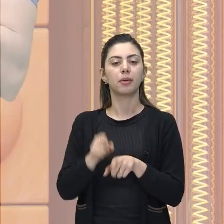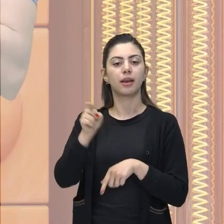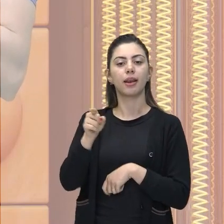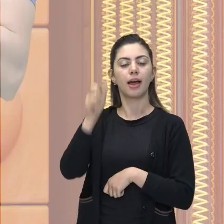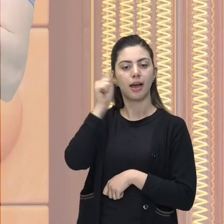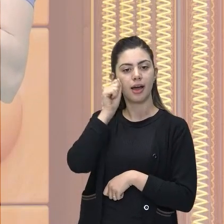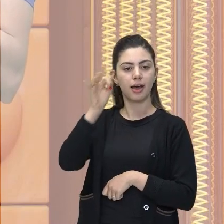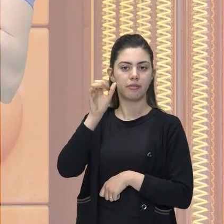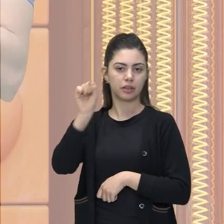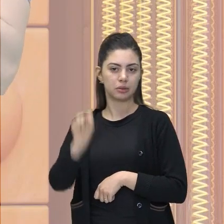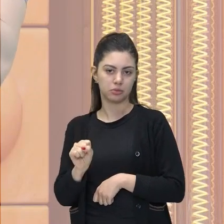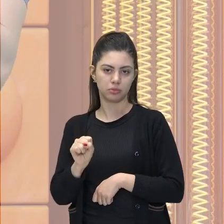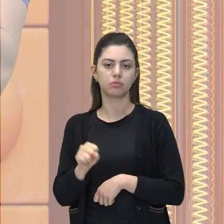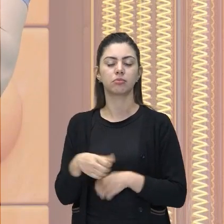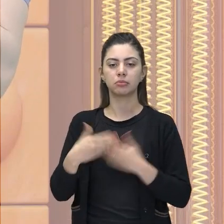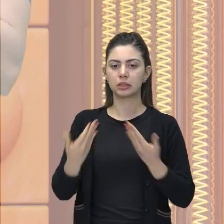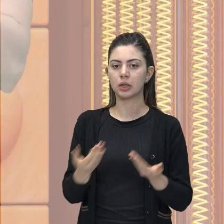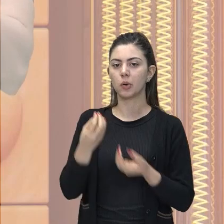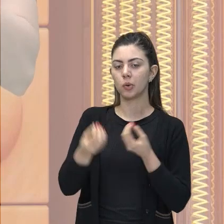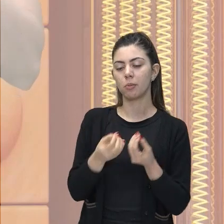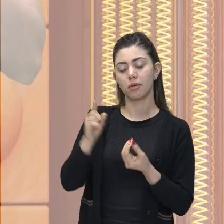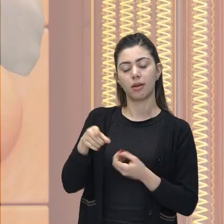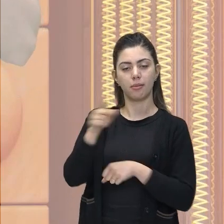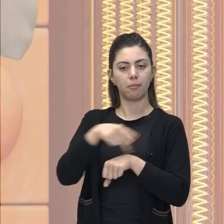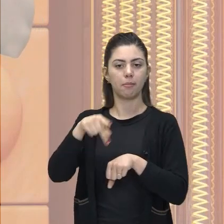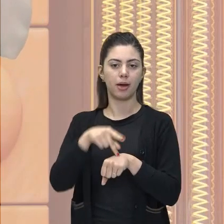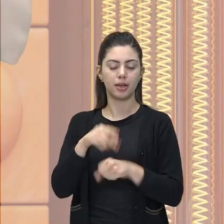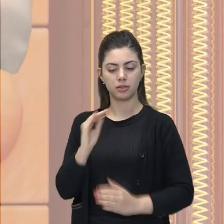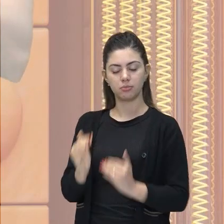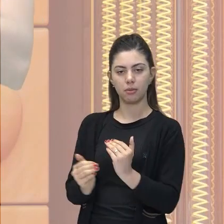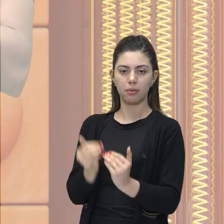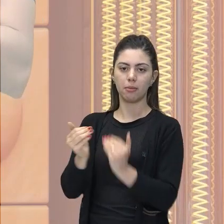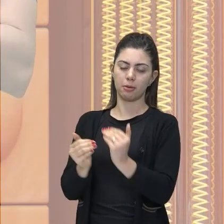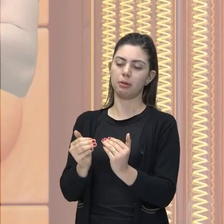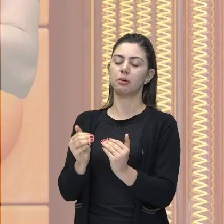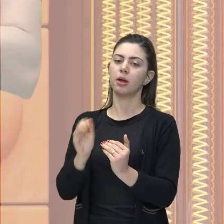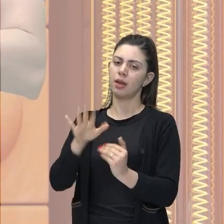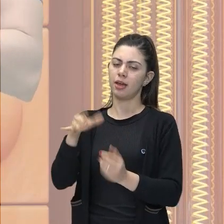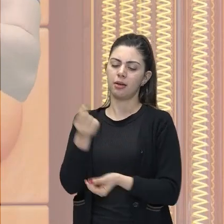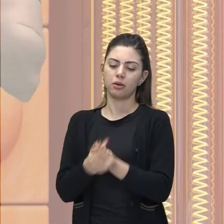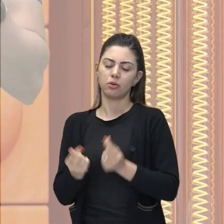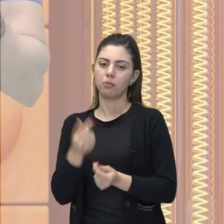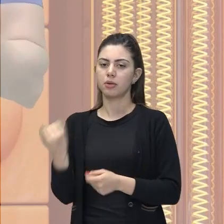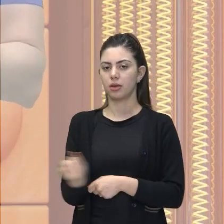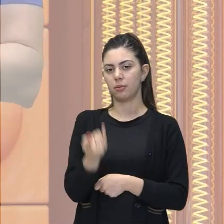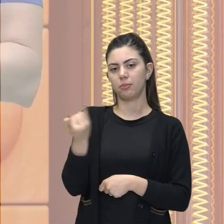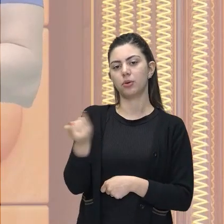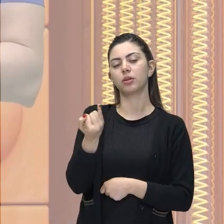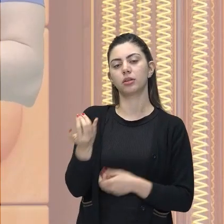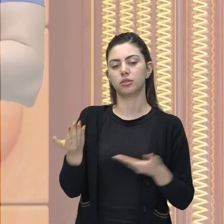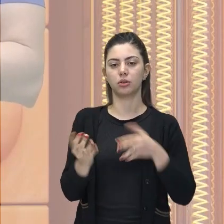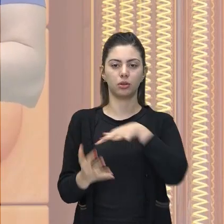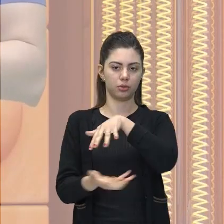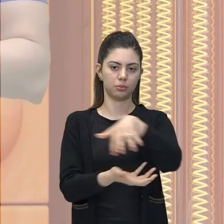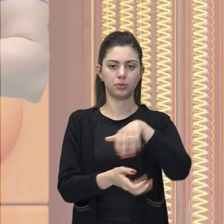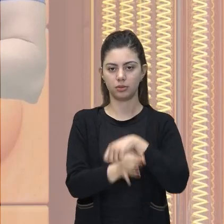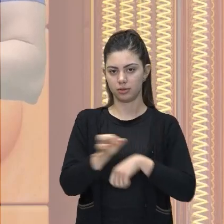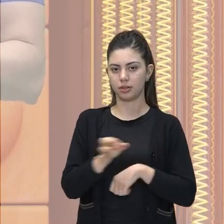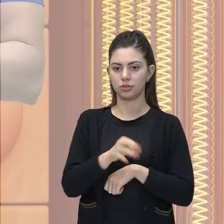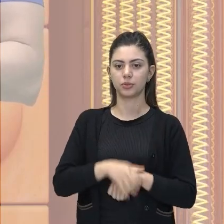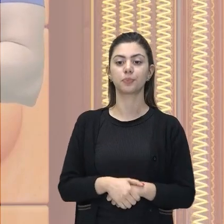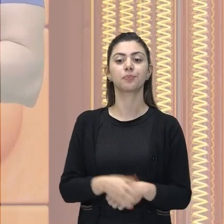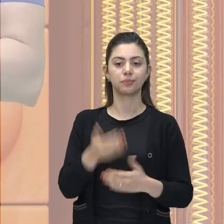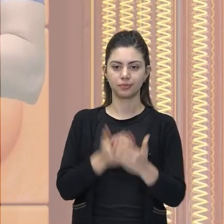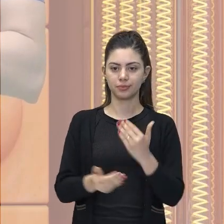tá? Apesar de não serem desenvolvidos, são economias importantes no cenário econômico global, certo?